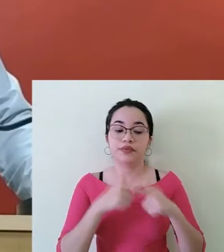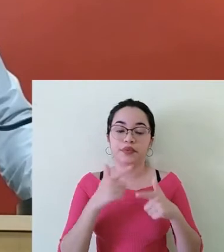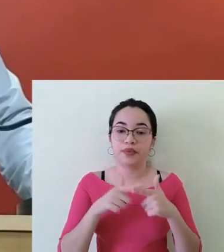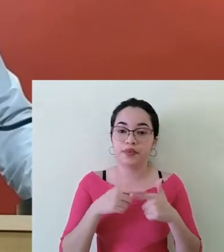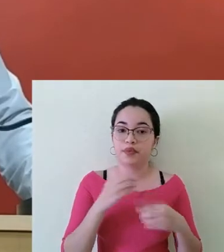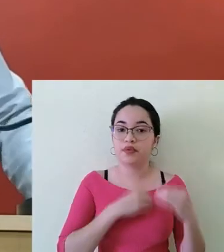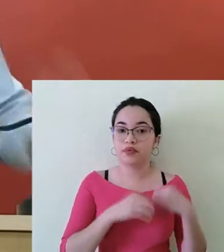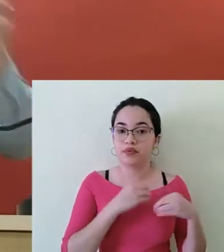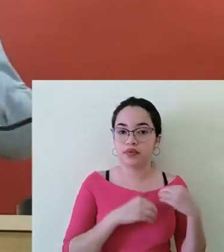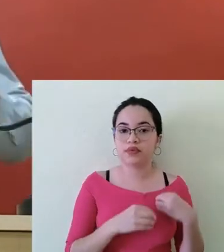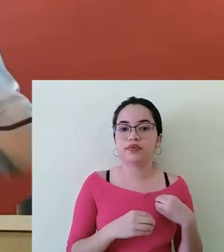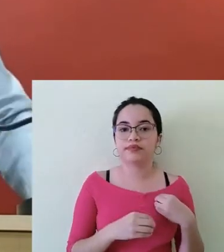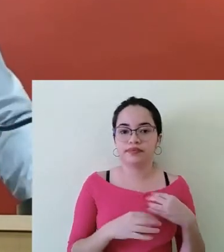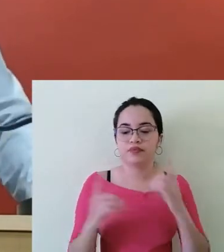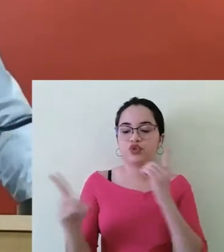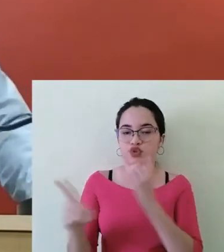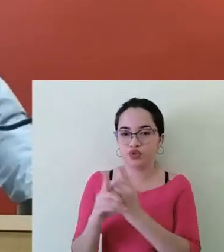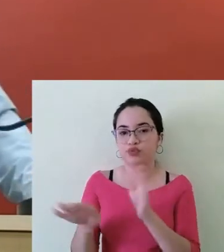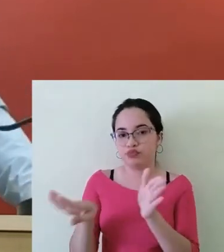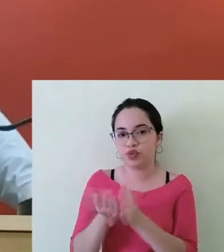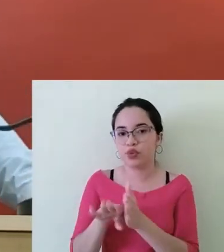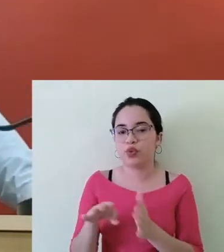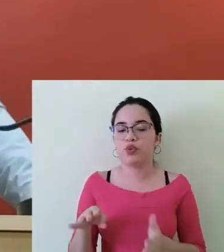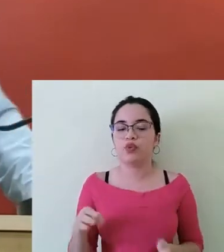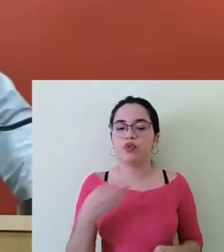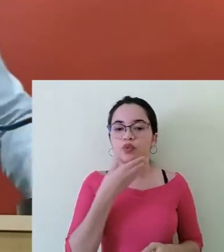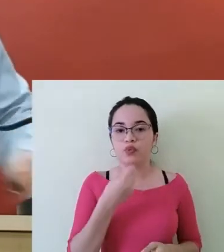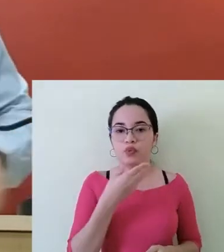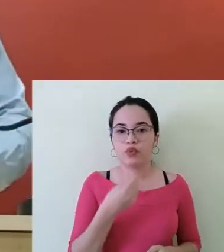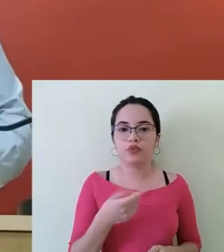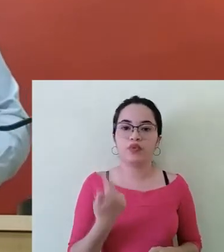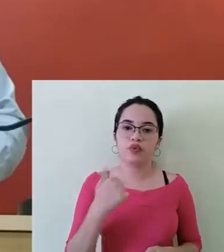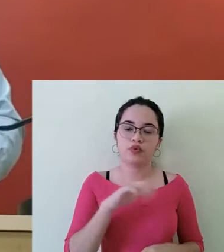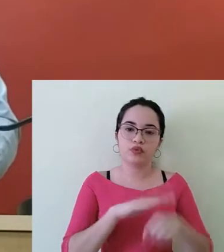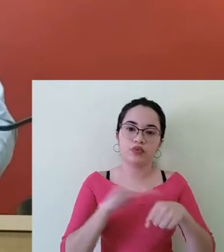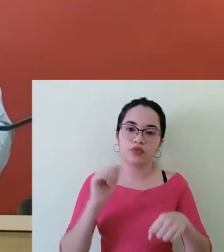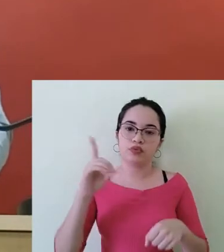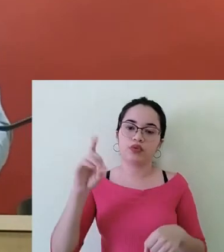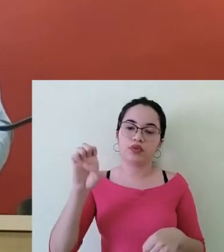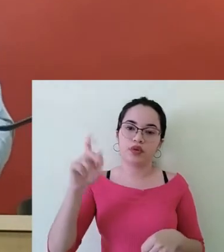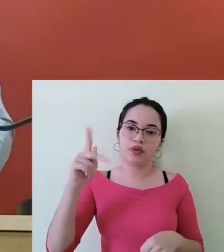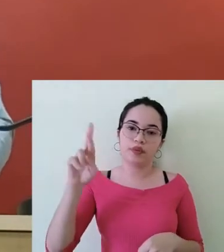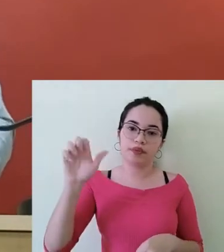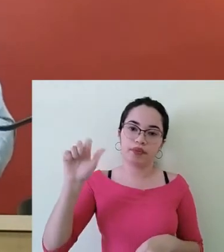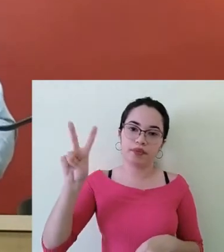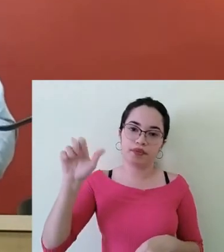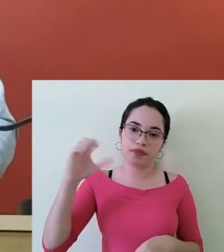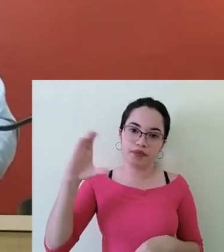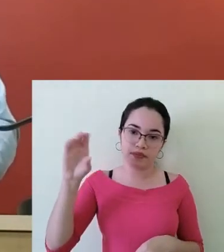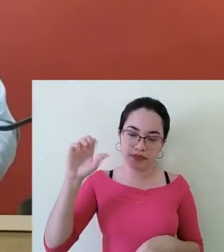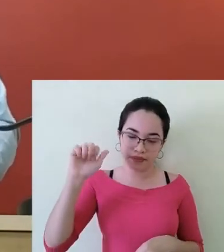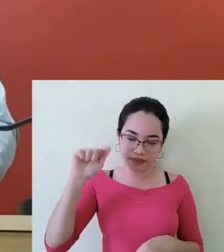corrupção atingiu o homem, e é o que nós chamamos de depravação total. O